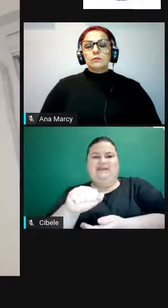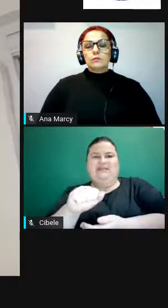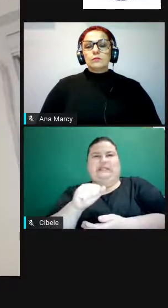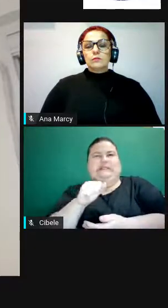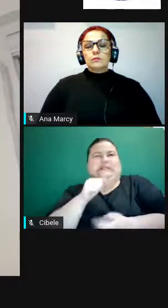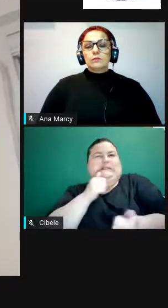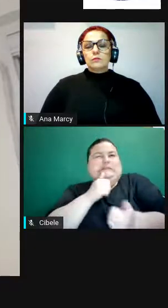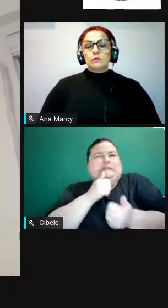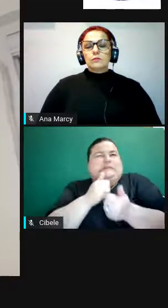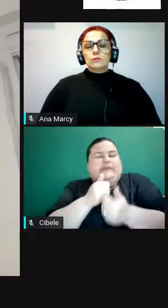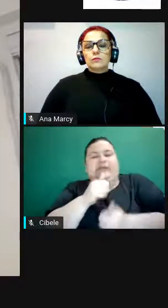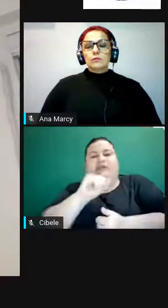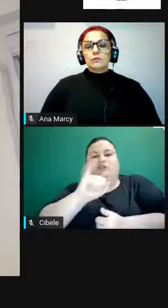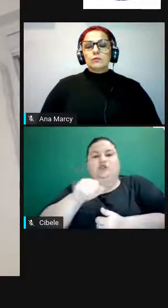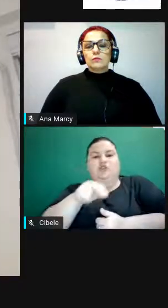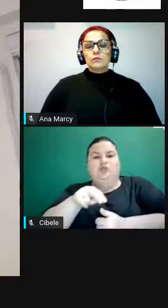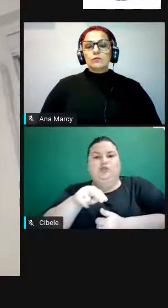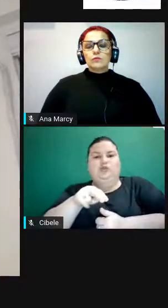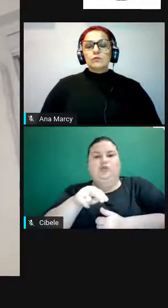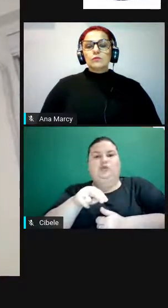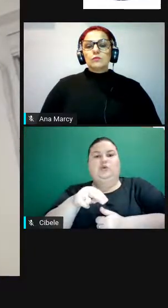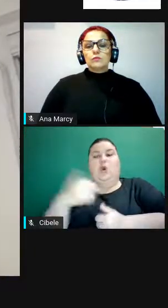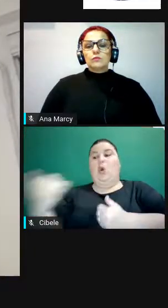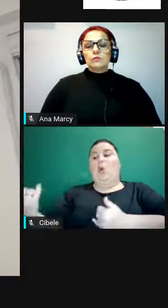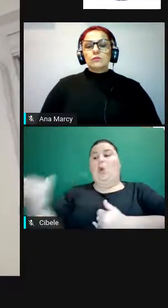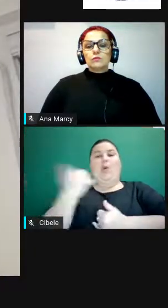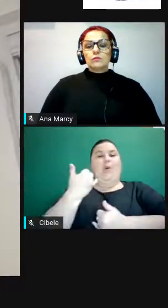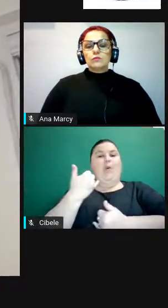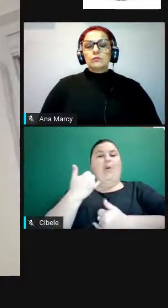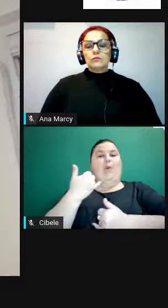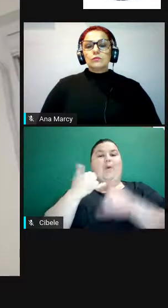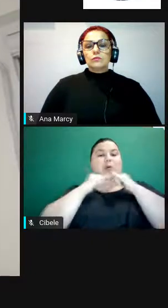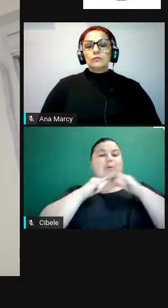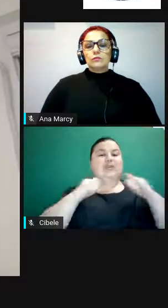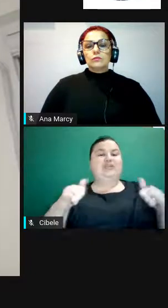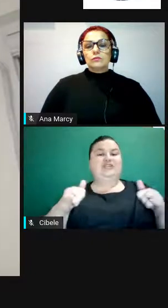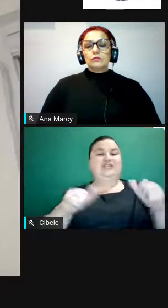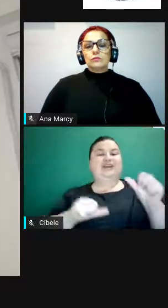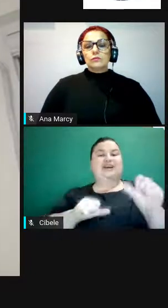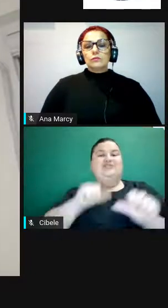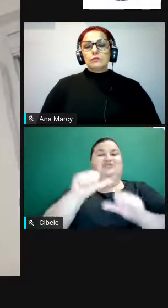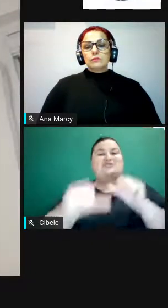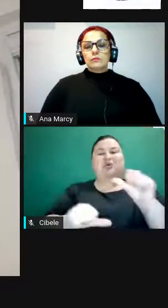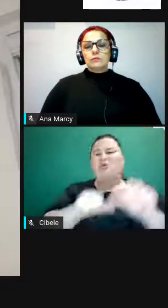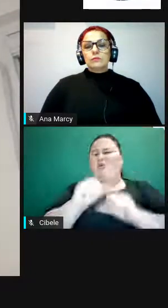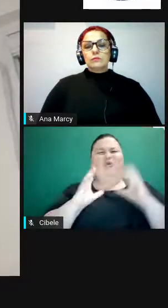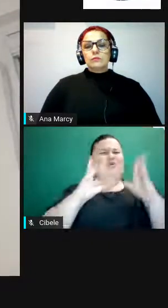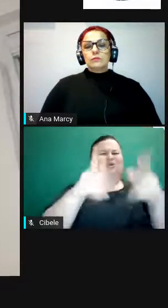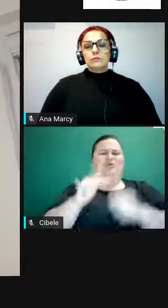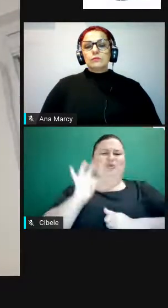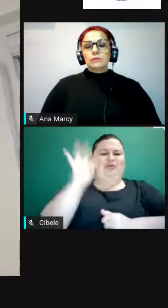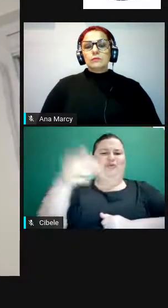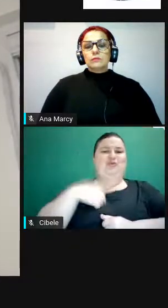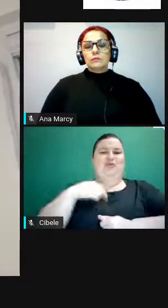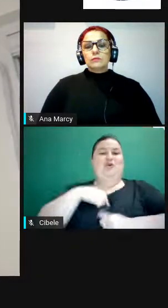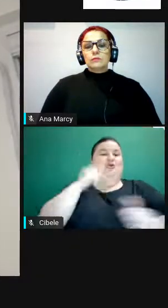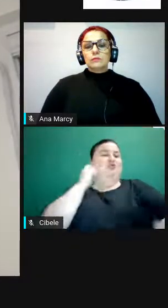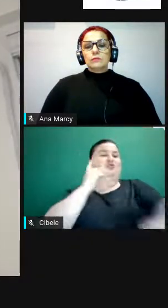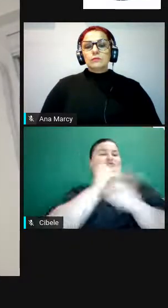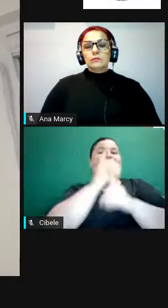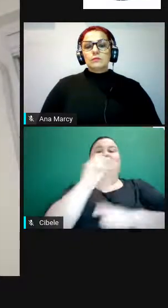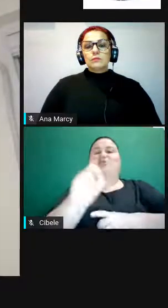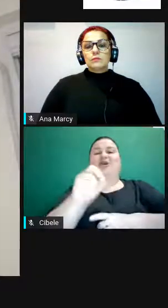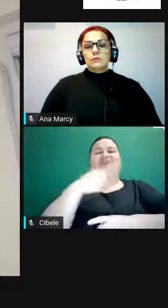Juninho eu recebi uma notícia que daí mudou tudo e defendeu todo meu futuro eu descobri que eu ia ser pai e nesse momento que eu descobri que eu ia ser pai